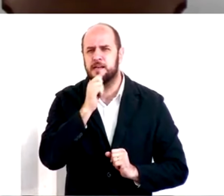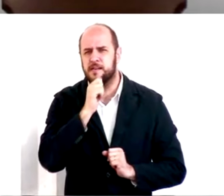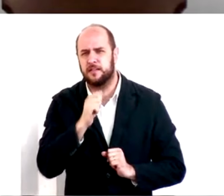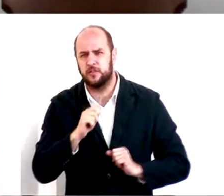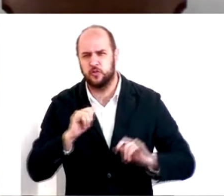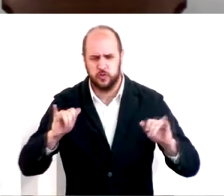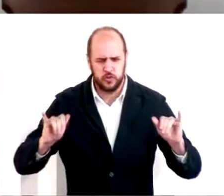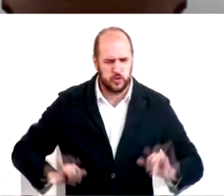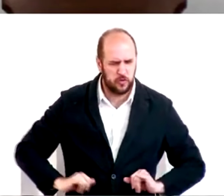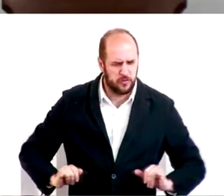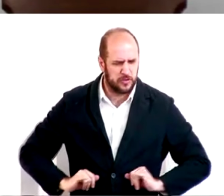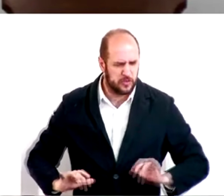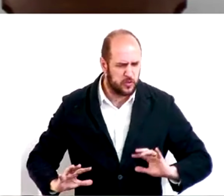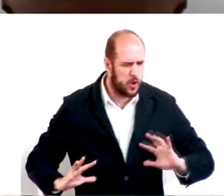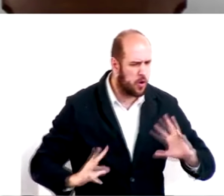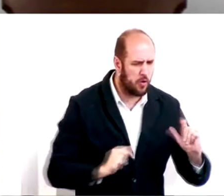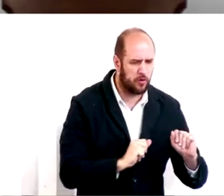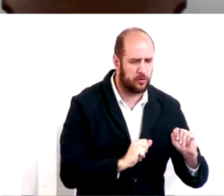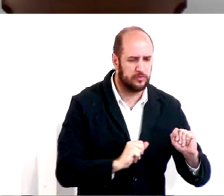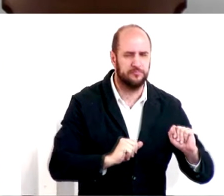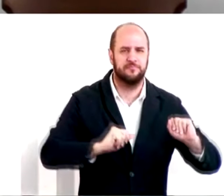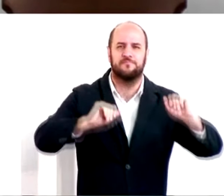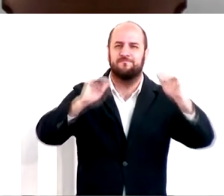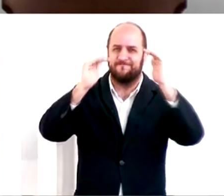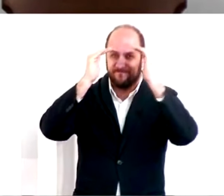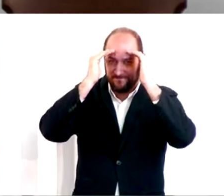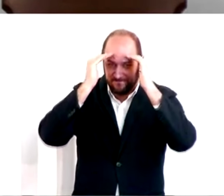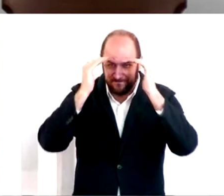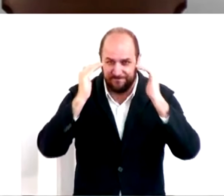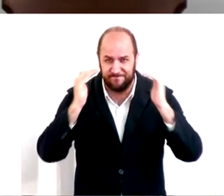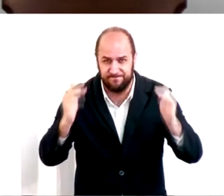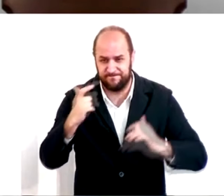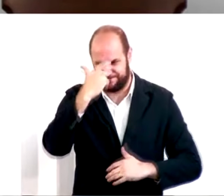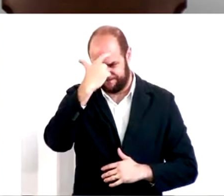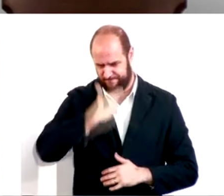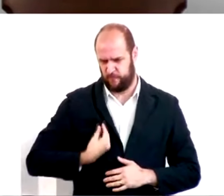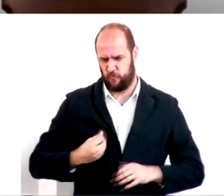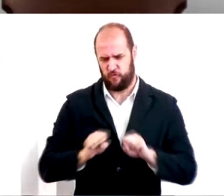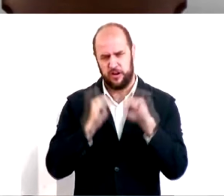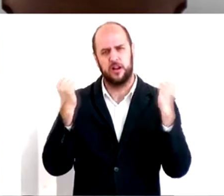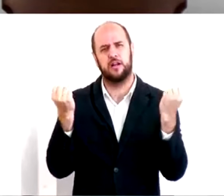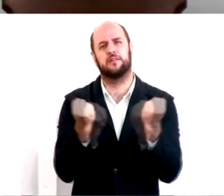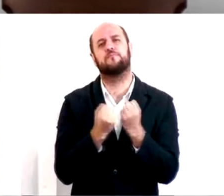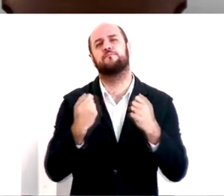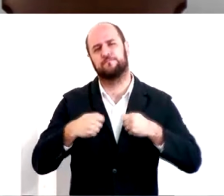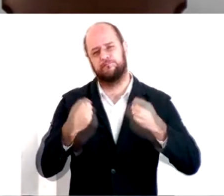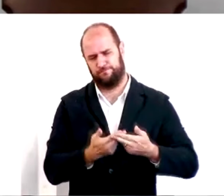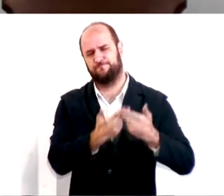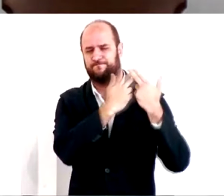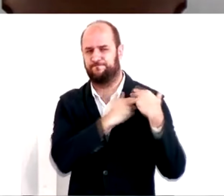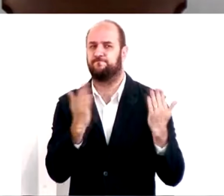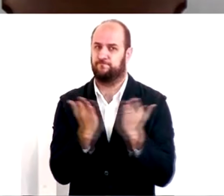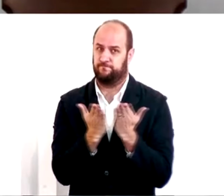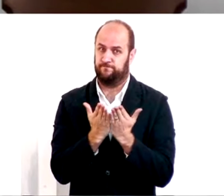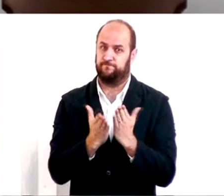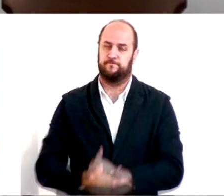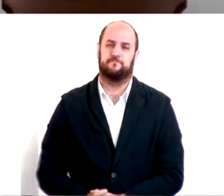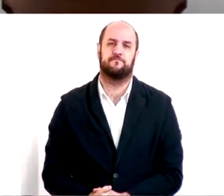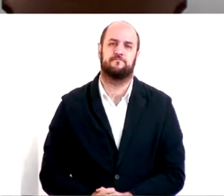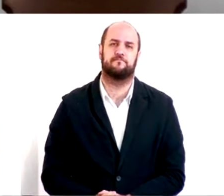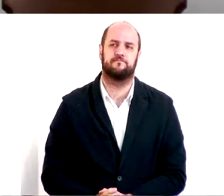sofremos, obediência, cidadania, são responsabilidades dos cristãos.